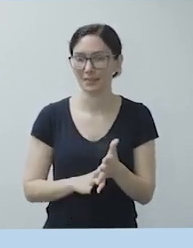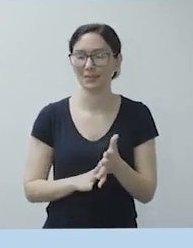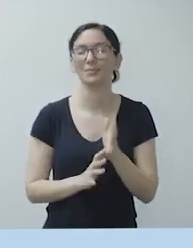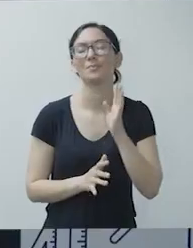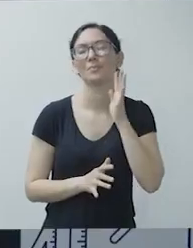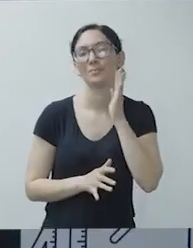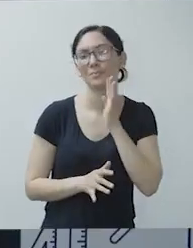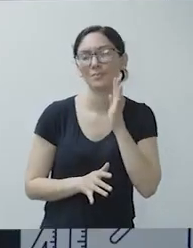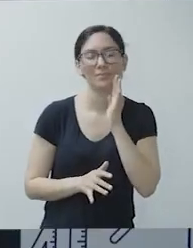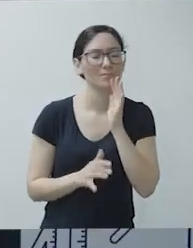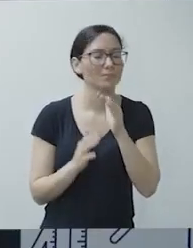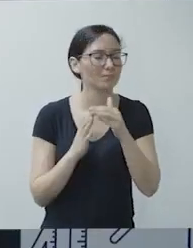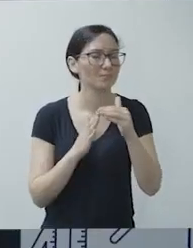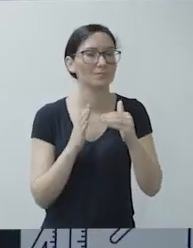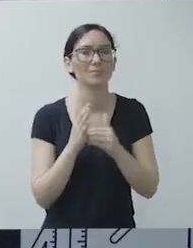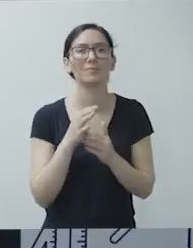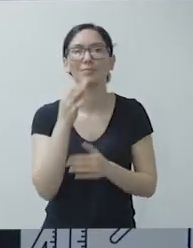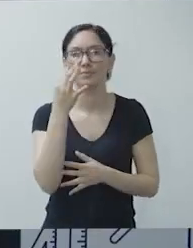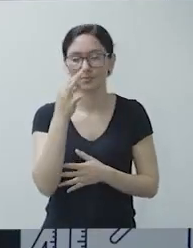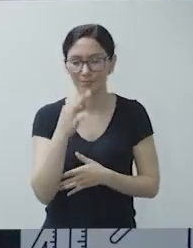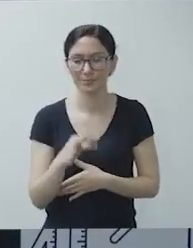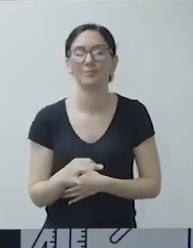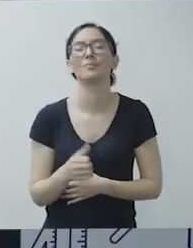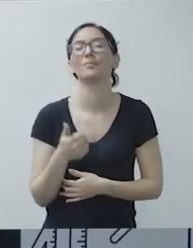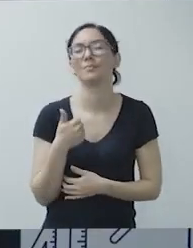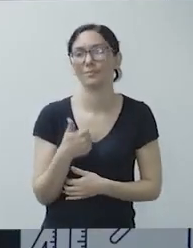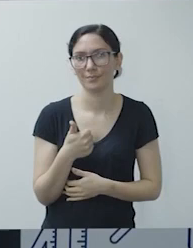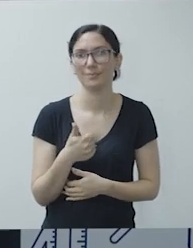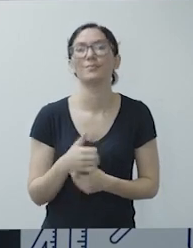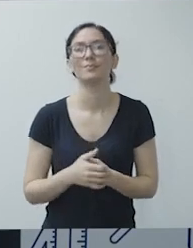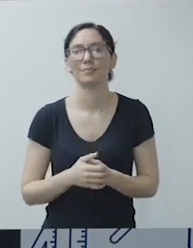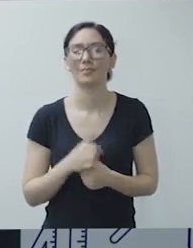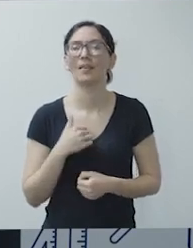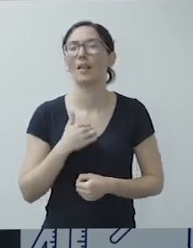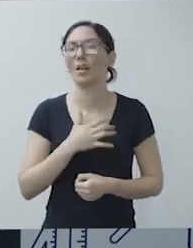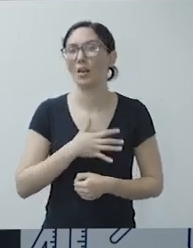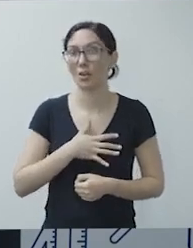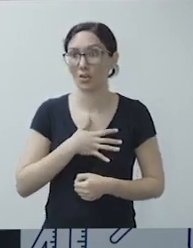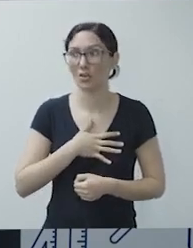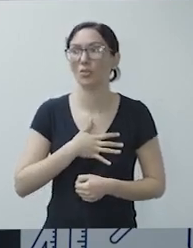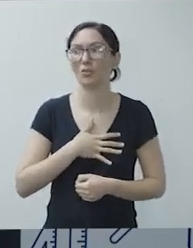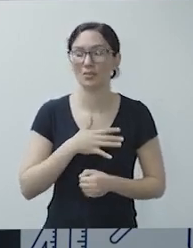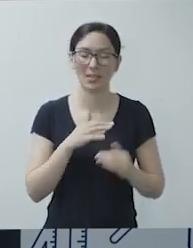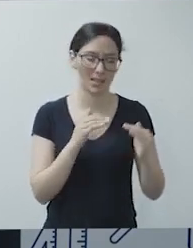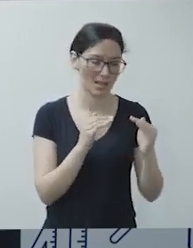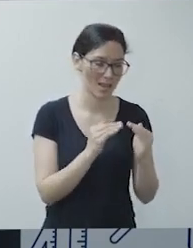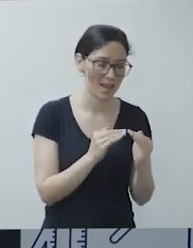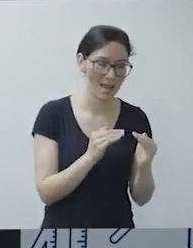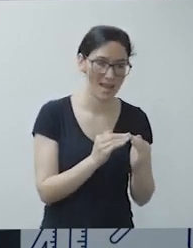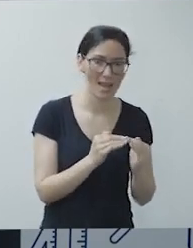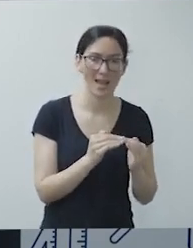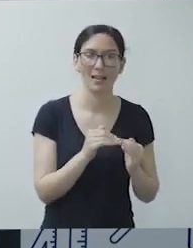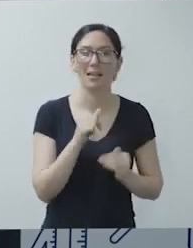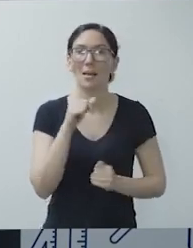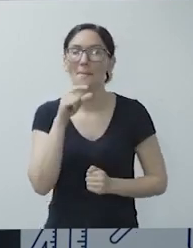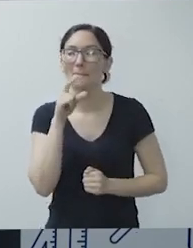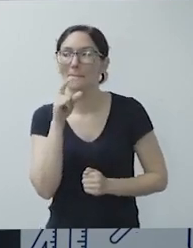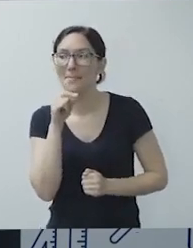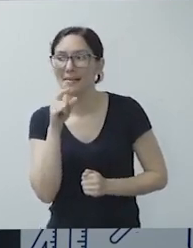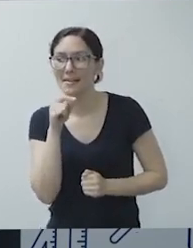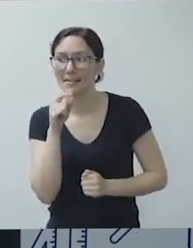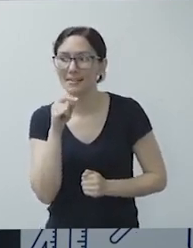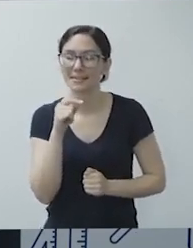cumprimos com toda a nossa rotina, não foi isso? Eu gostei dessa questão de casinhas de